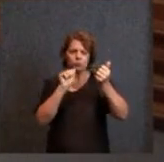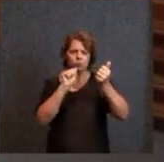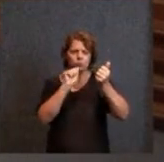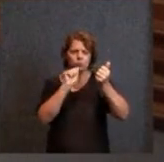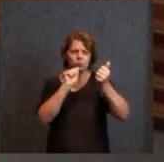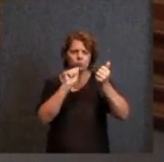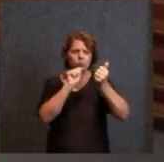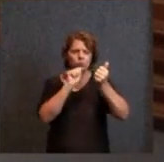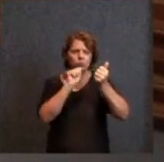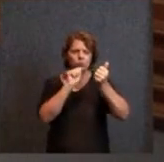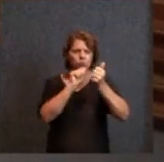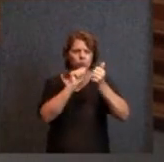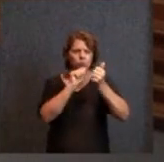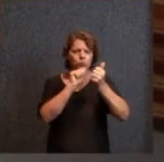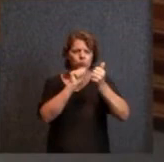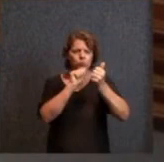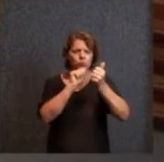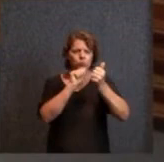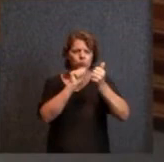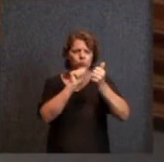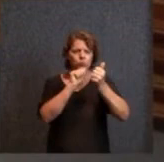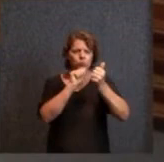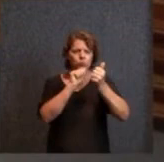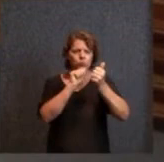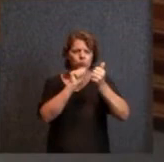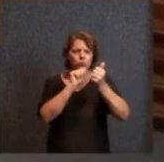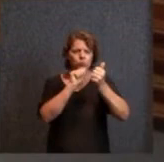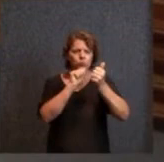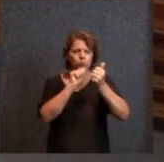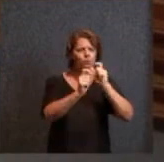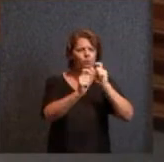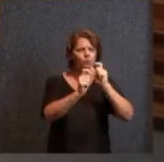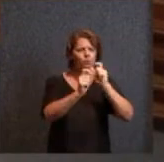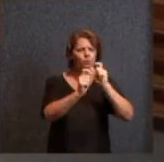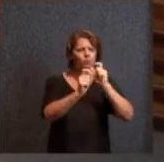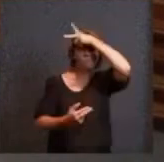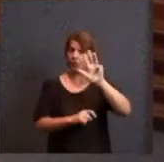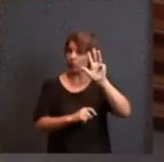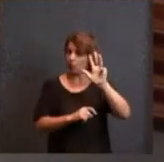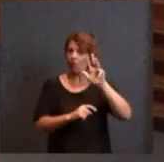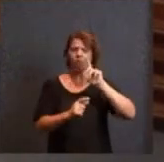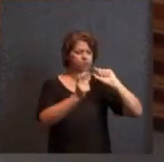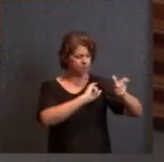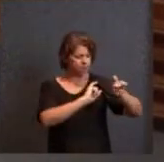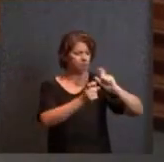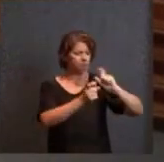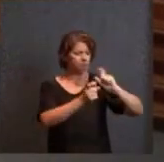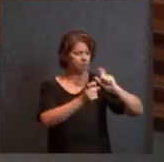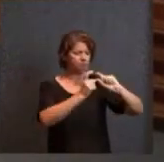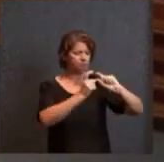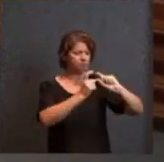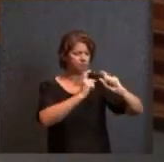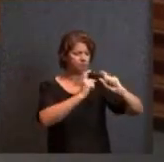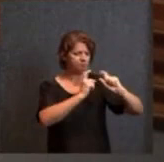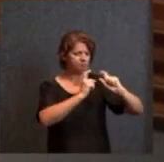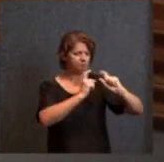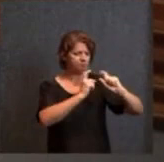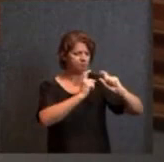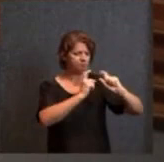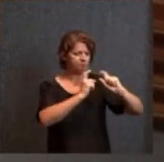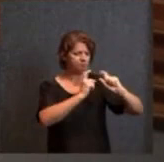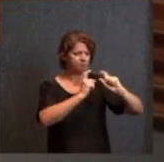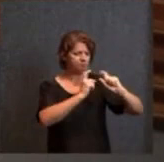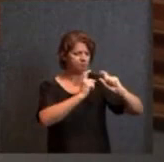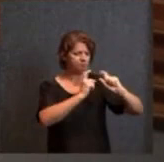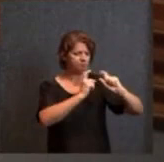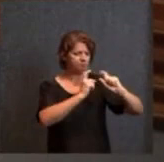com, além do presidente da República, vários ministros, inclusive o ministro da Educação. E essa questão que nós